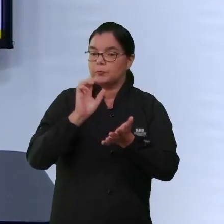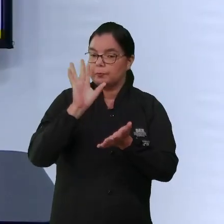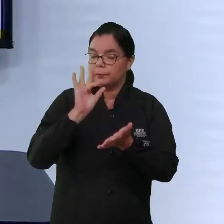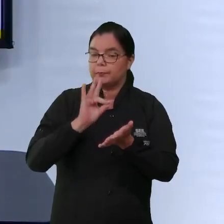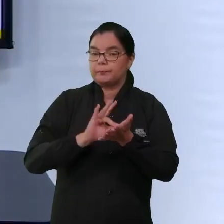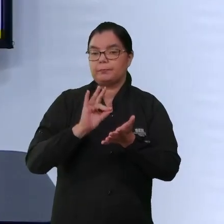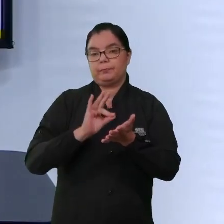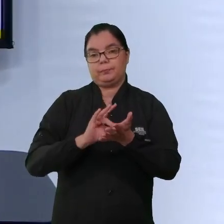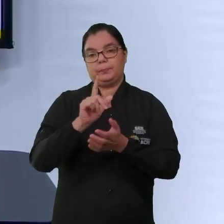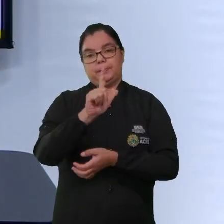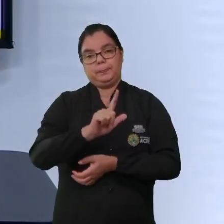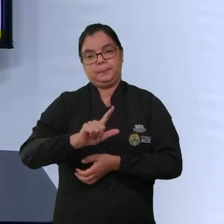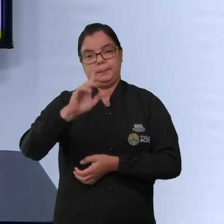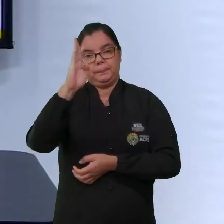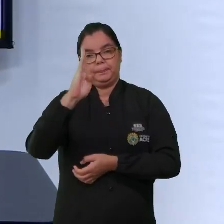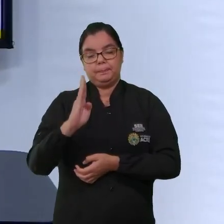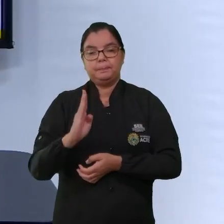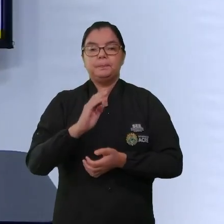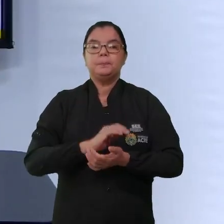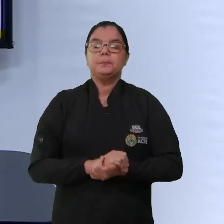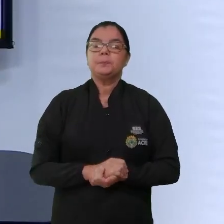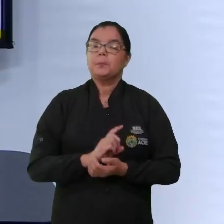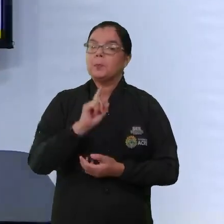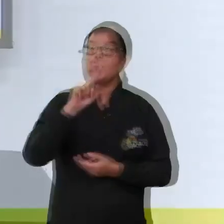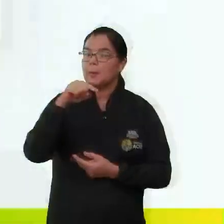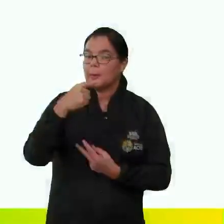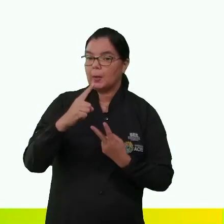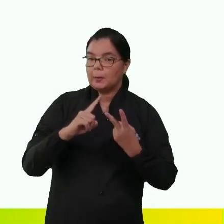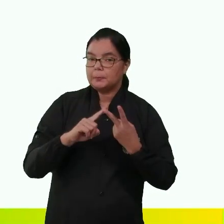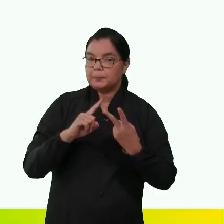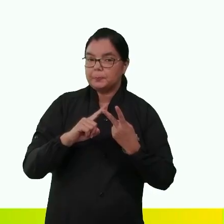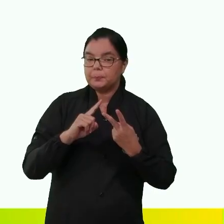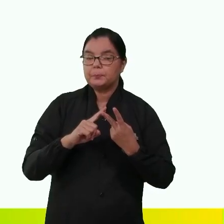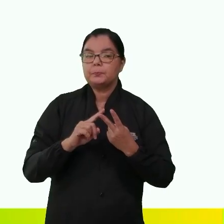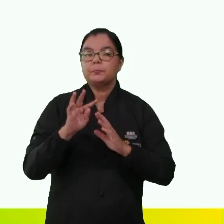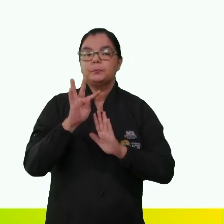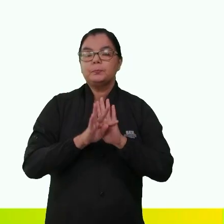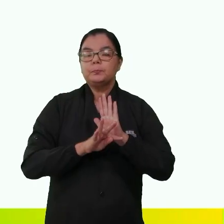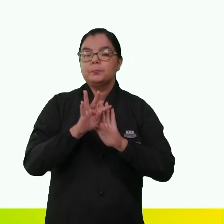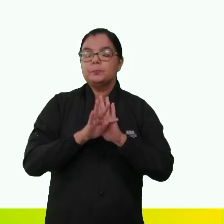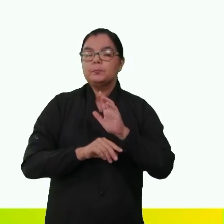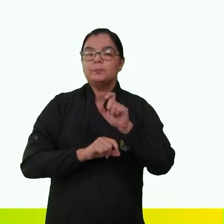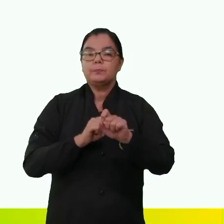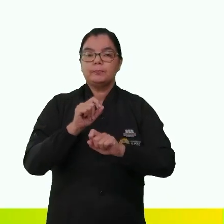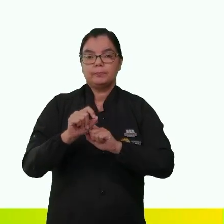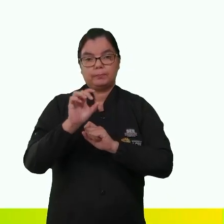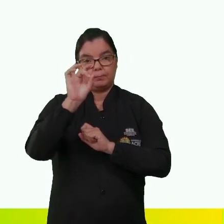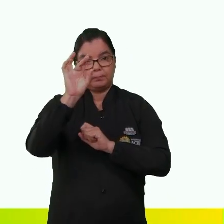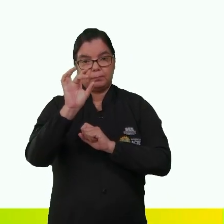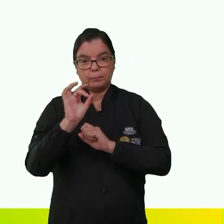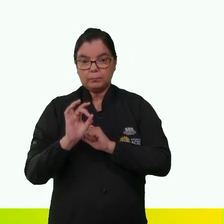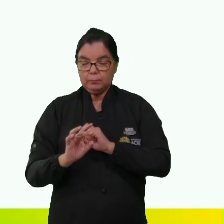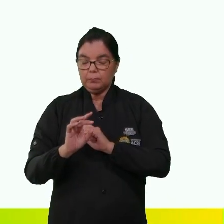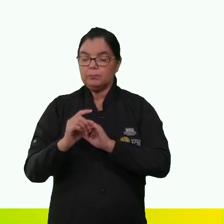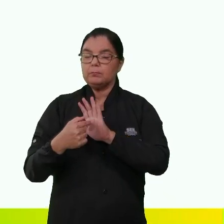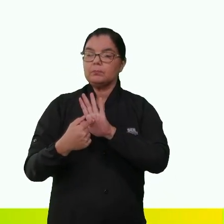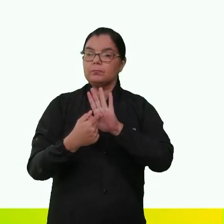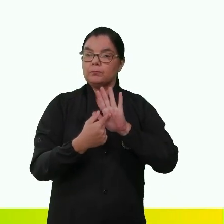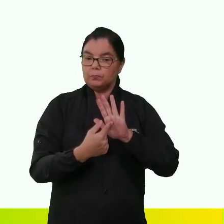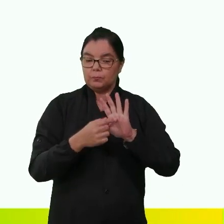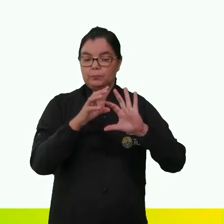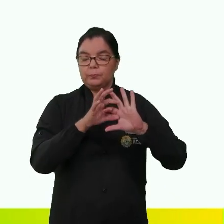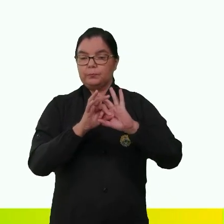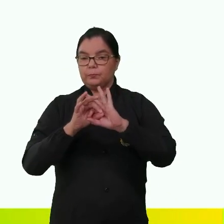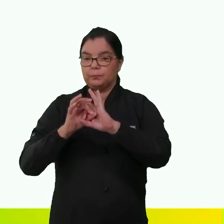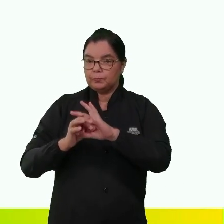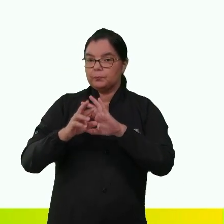fato literária brasileira, tá? Em seguida, nós temos aí no texto que cada um reflete aí o